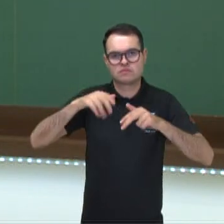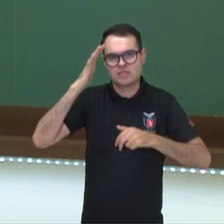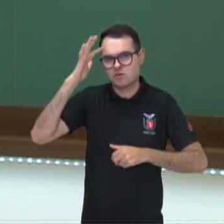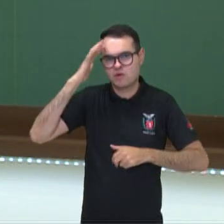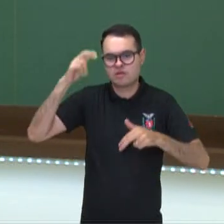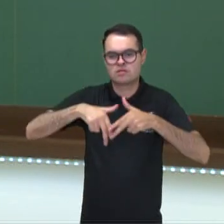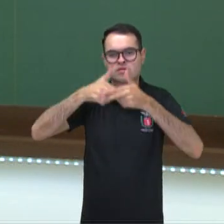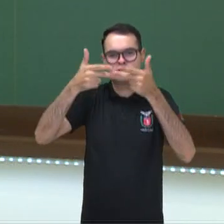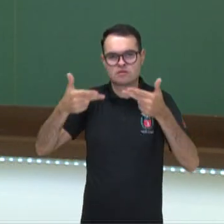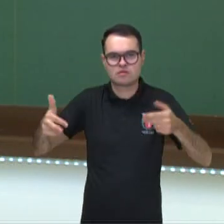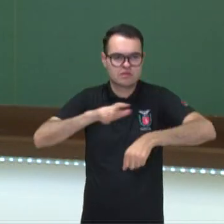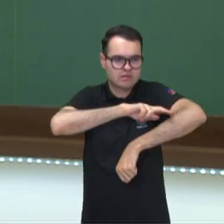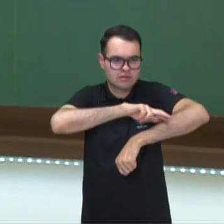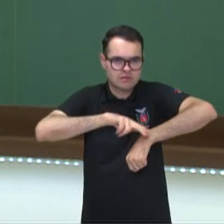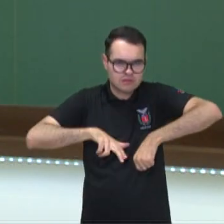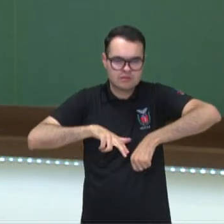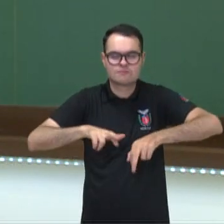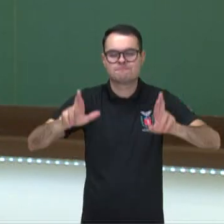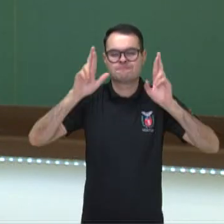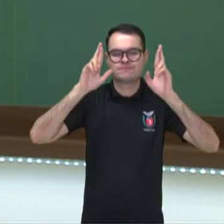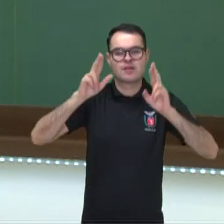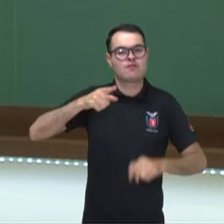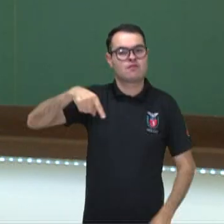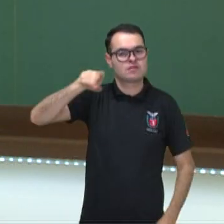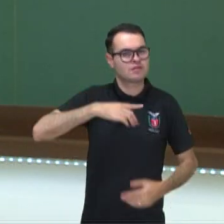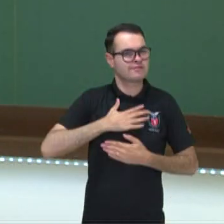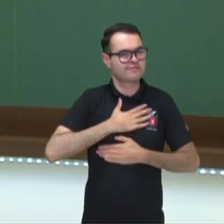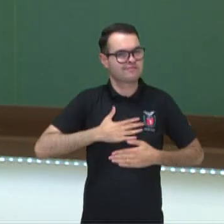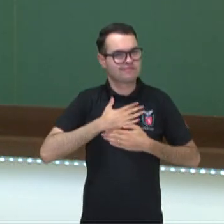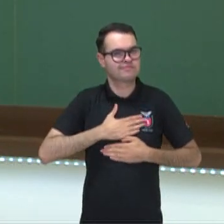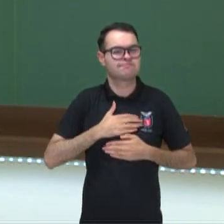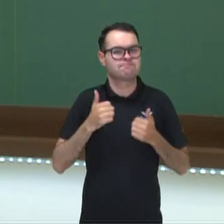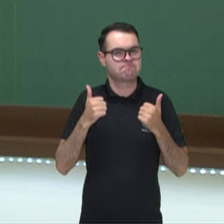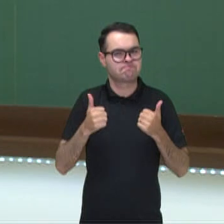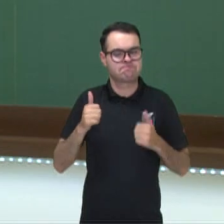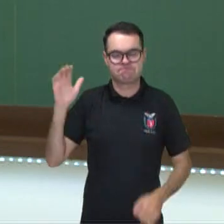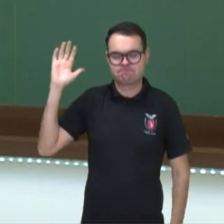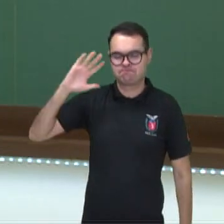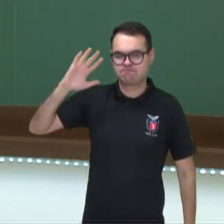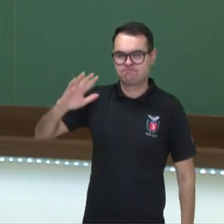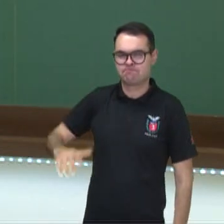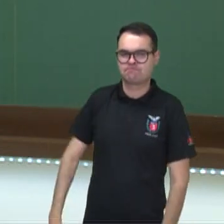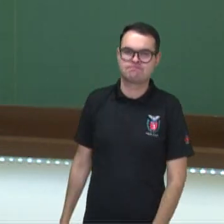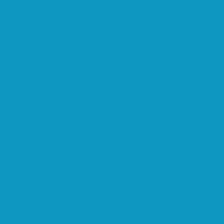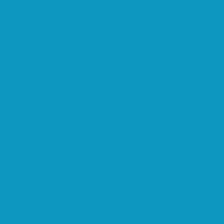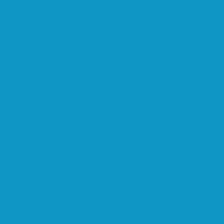teorias étnico-raciais. Espero que vocês tenham gostado. Até breve.